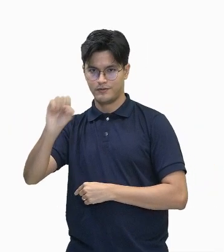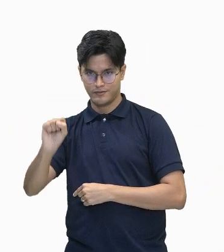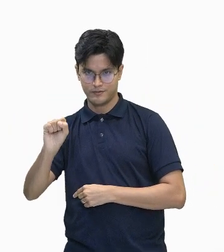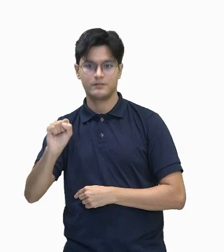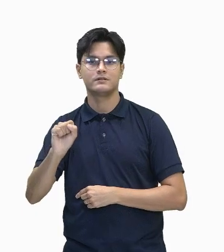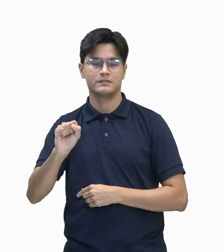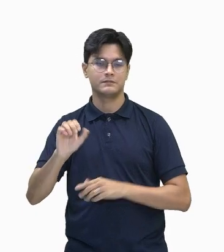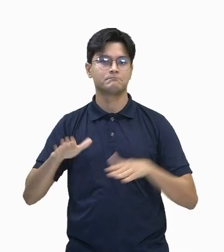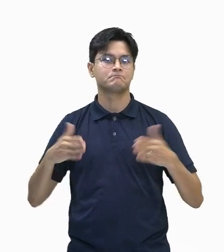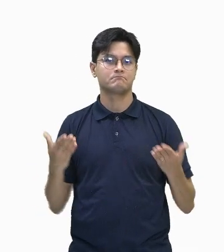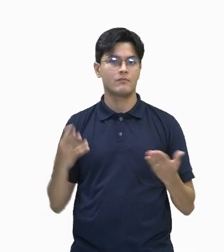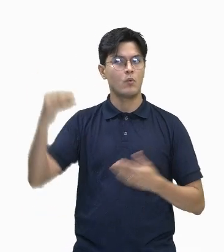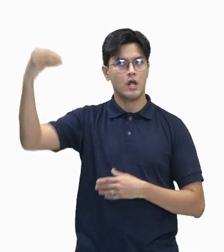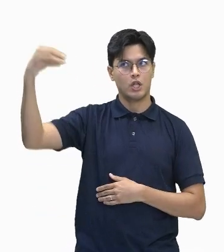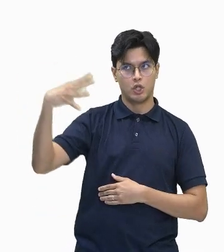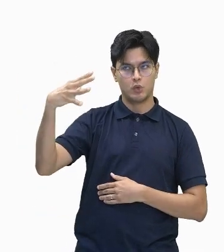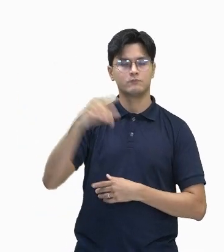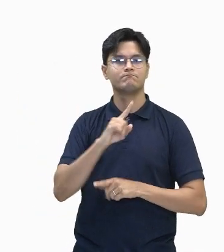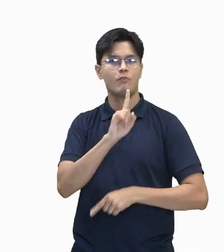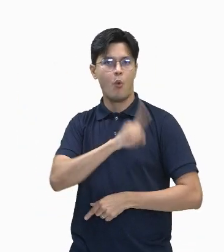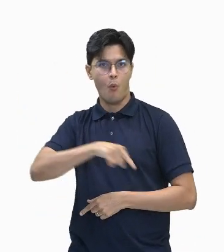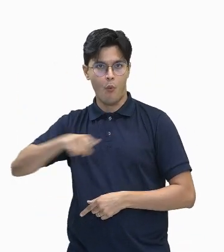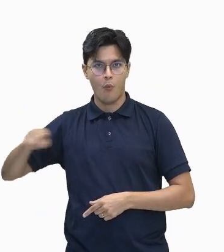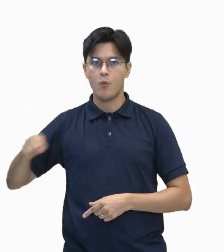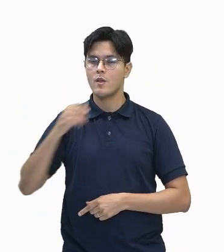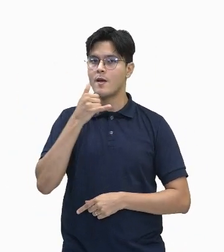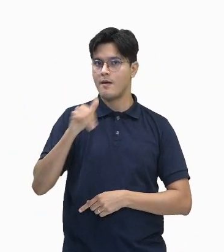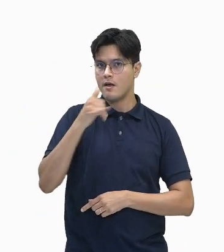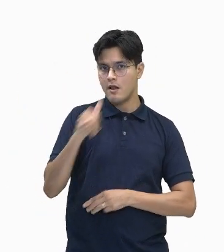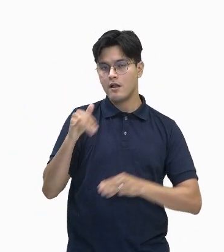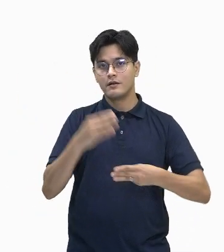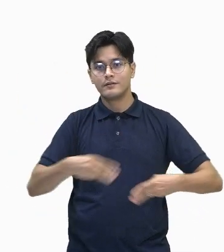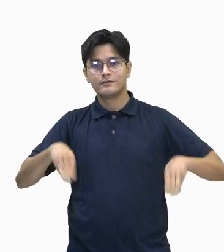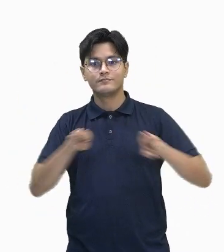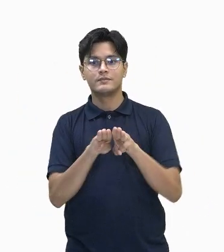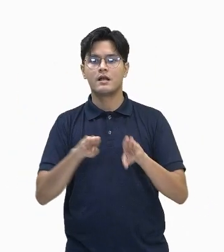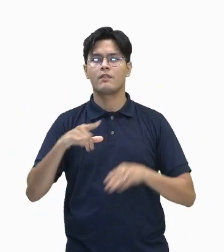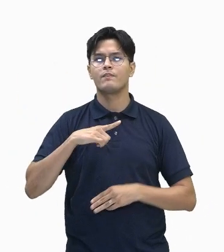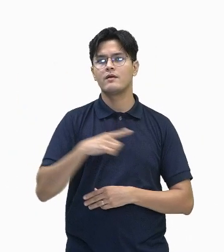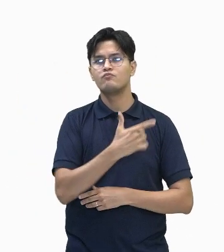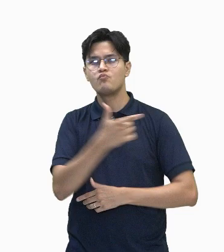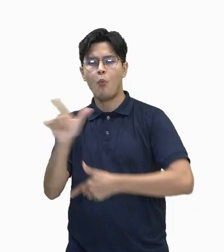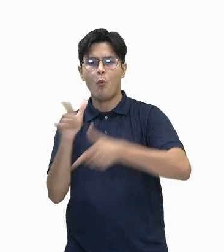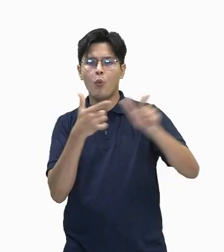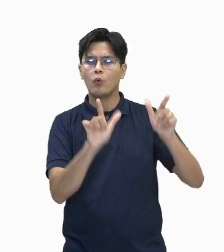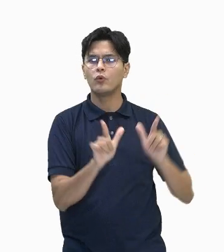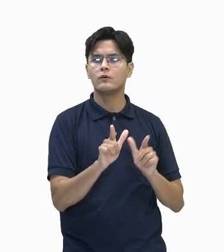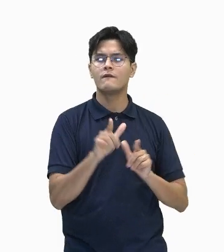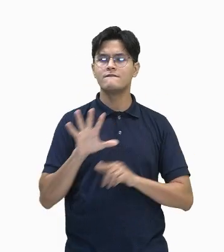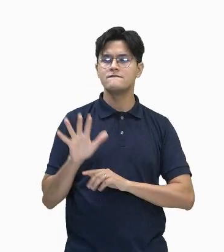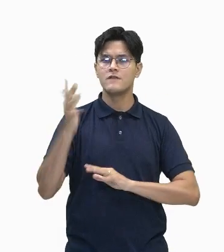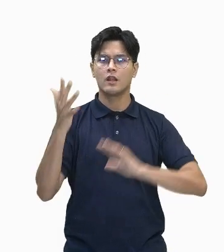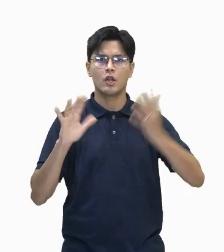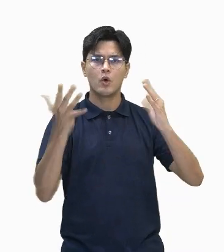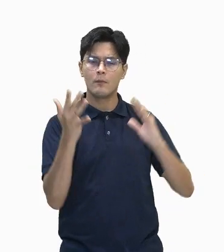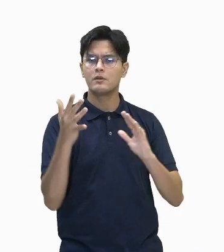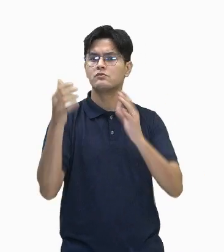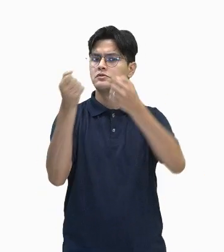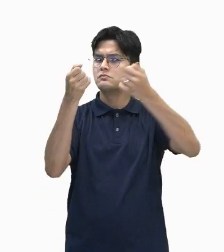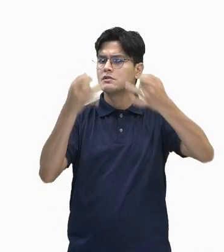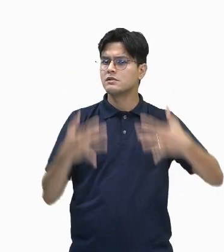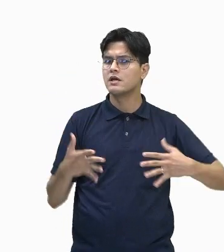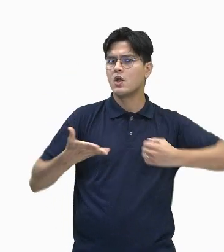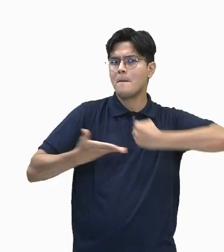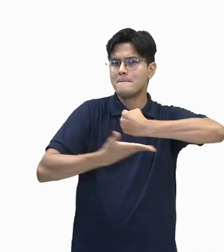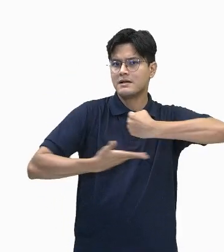luz como sendo uma onda, ok? Agora, outros fenômenos são explicados pela ótica geométrica, como a